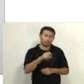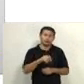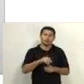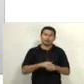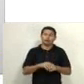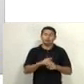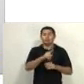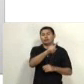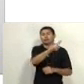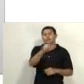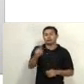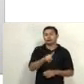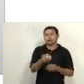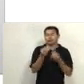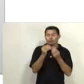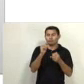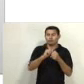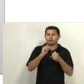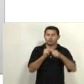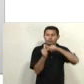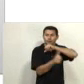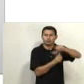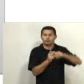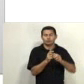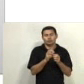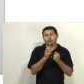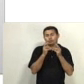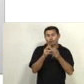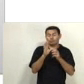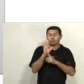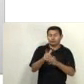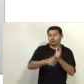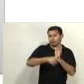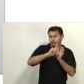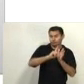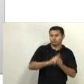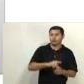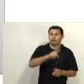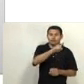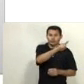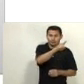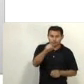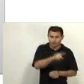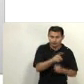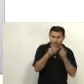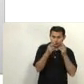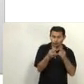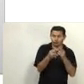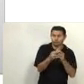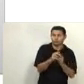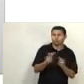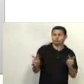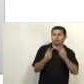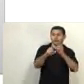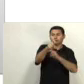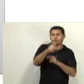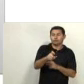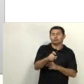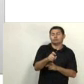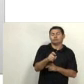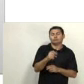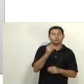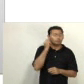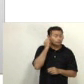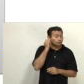para z. Como que eu faço essa conversão? A forma que eu mostrei para vocês. Z é igual ao valor de x, que nesse